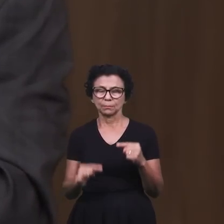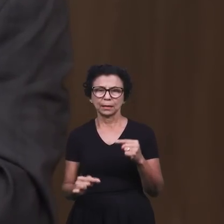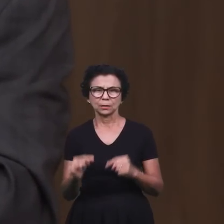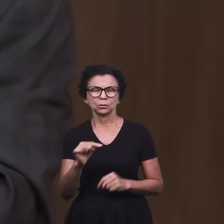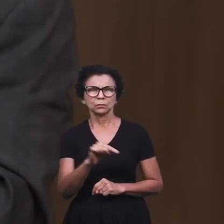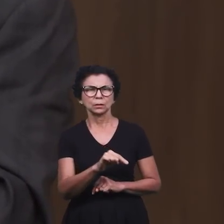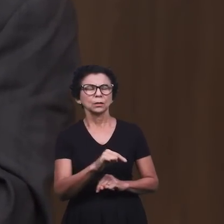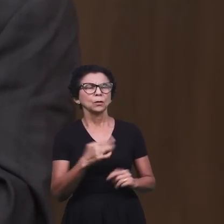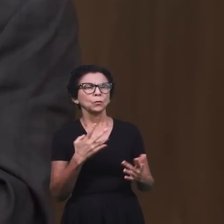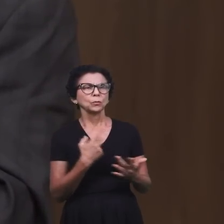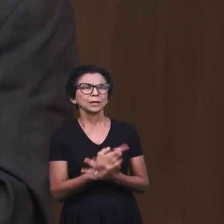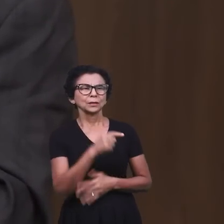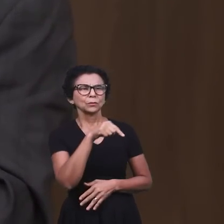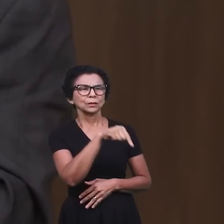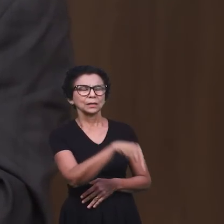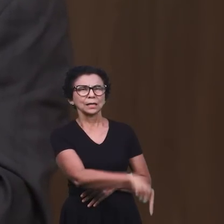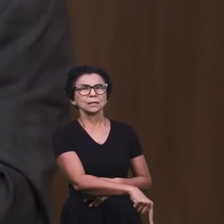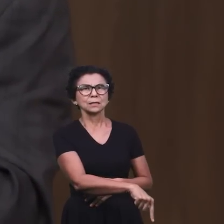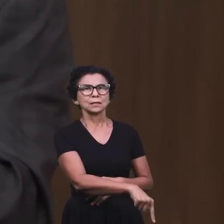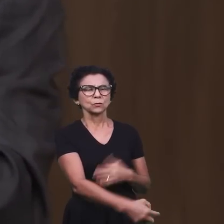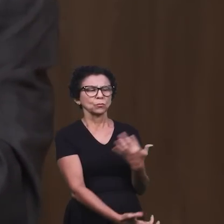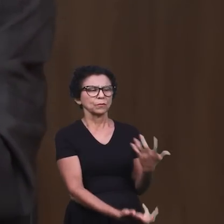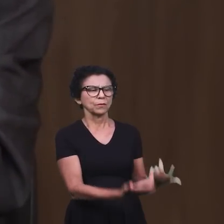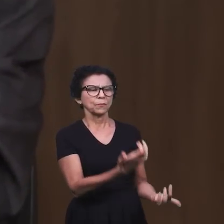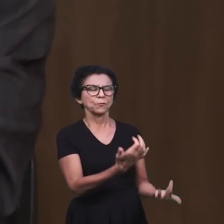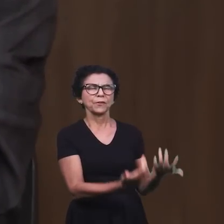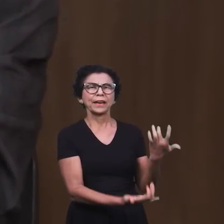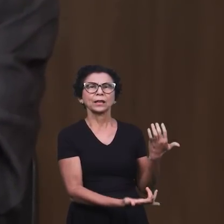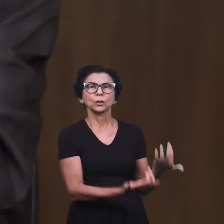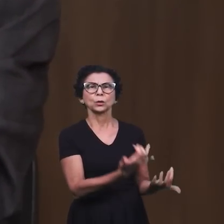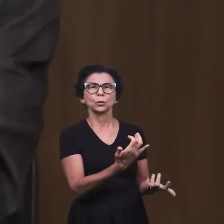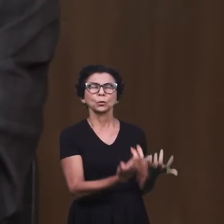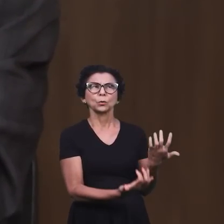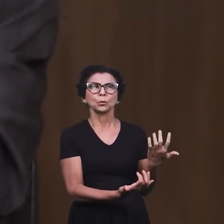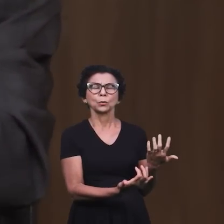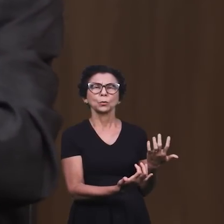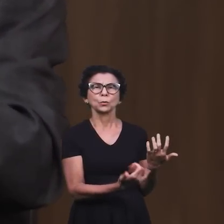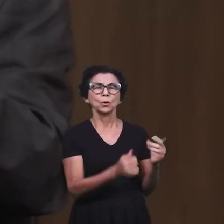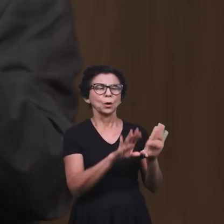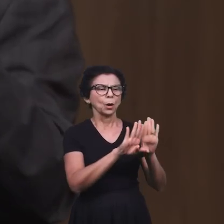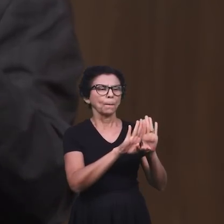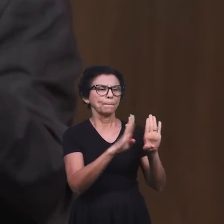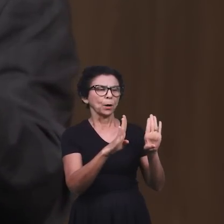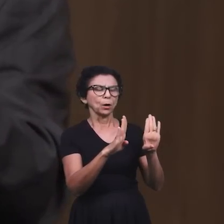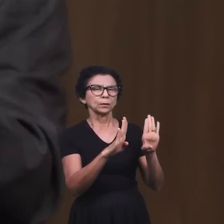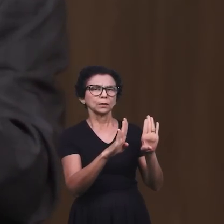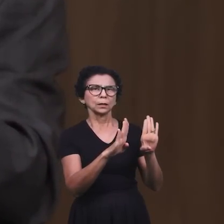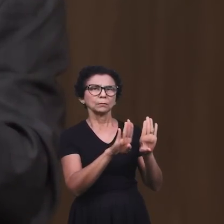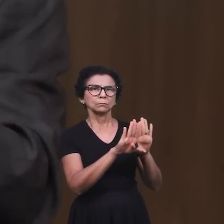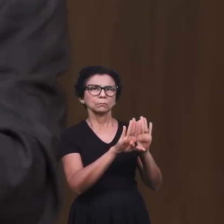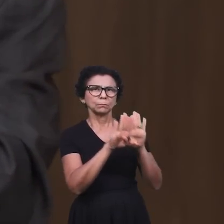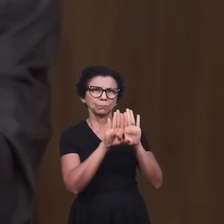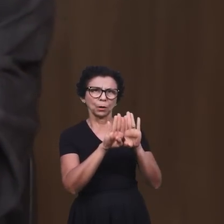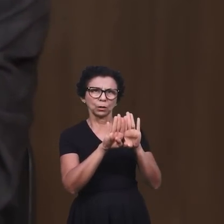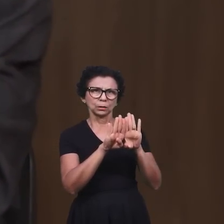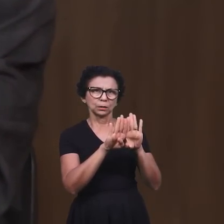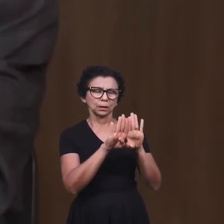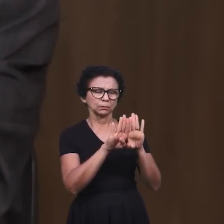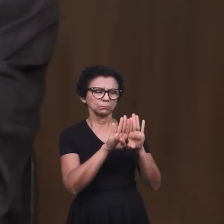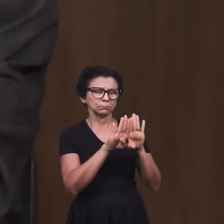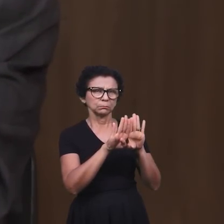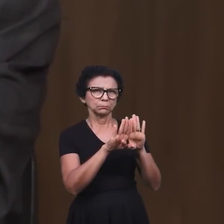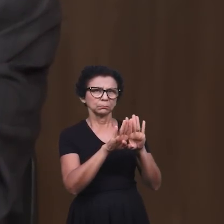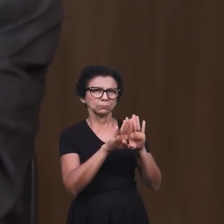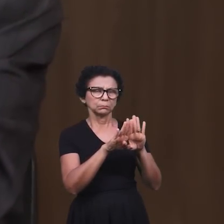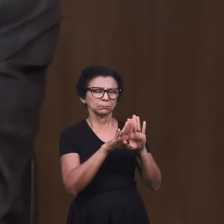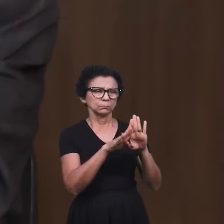que acontece? Eles fazem uma comparação com as portas do inferno, com a porta das cidades. Naquela época, o que era mais importante